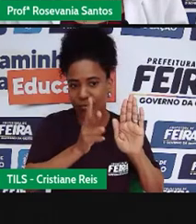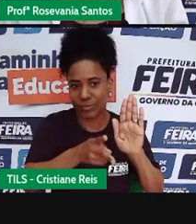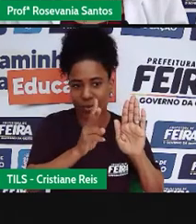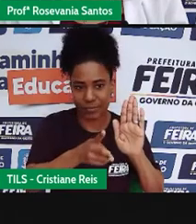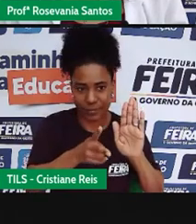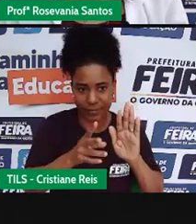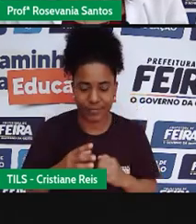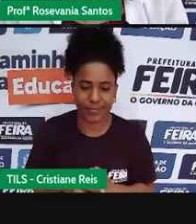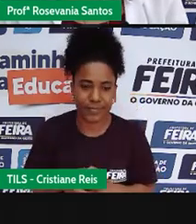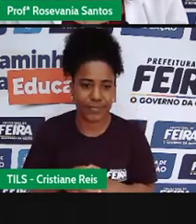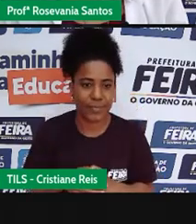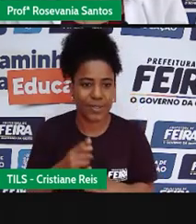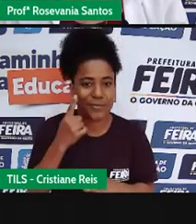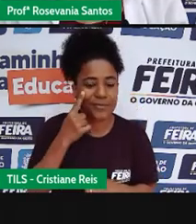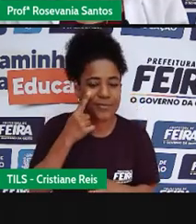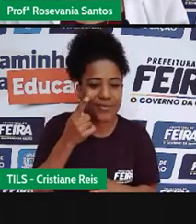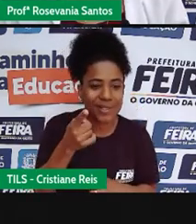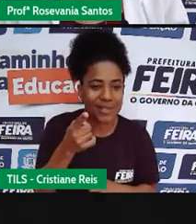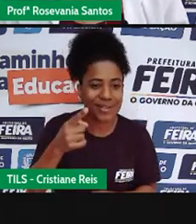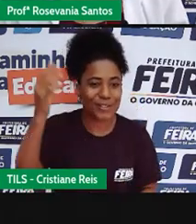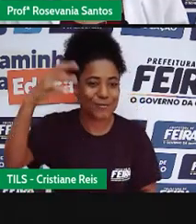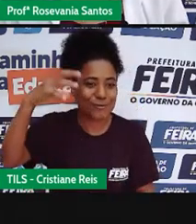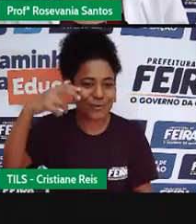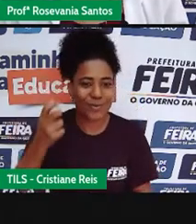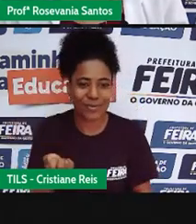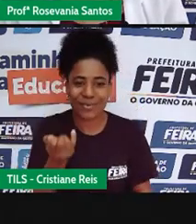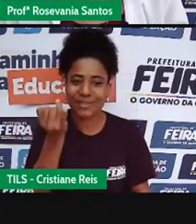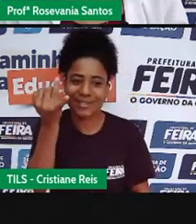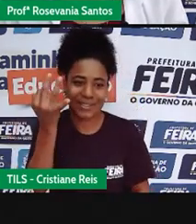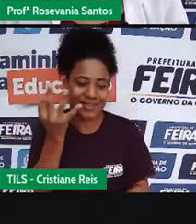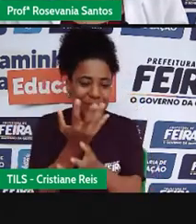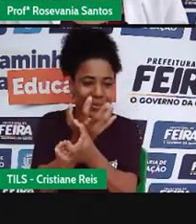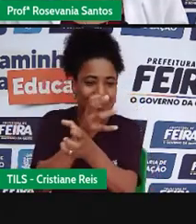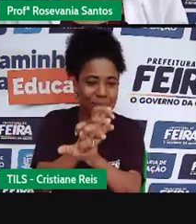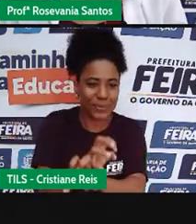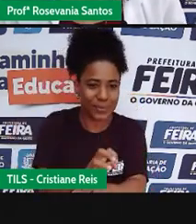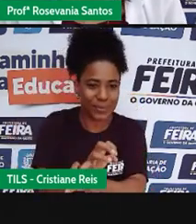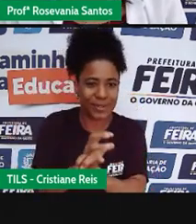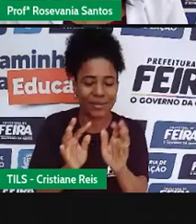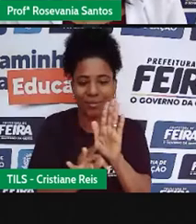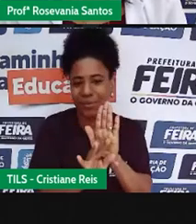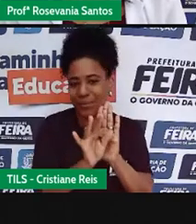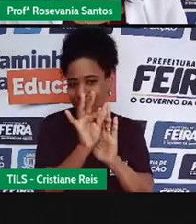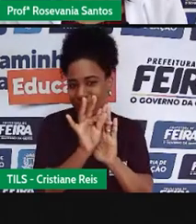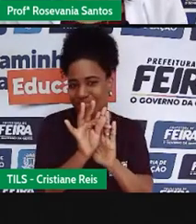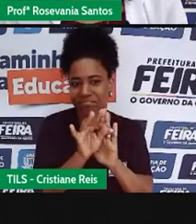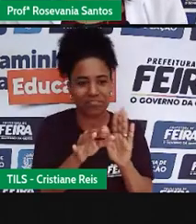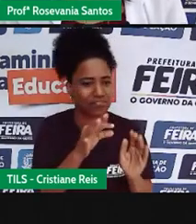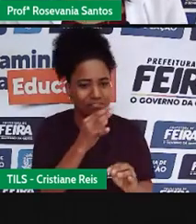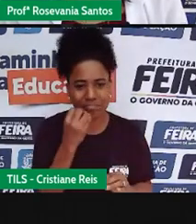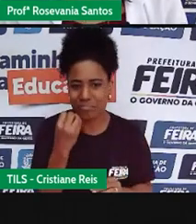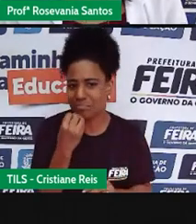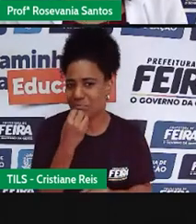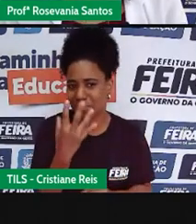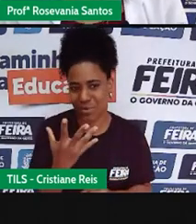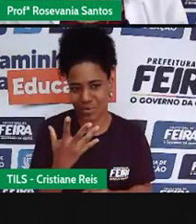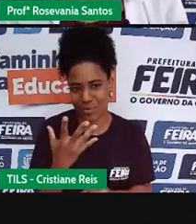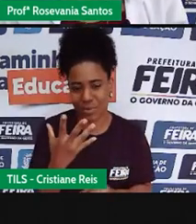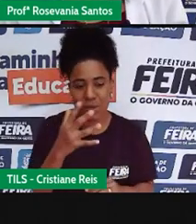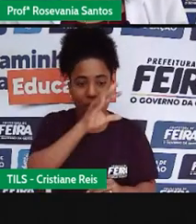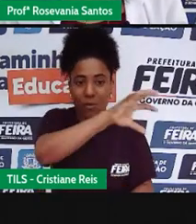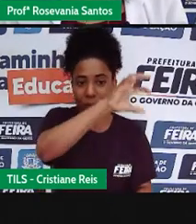aqui sempre quantidade de chuva, aqui escassez de chuva, mas a temperatura, a mesma. Não importa qual a